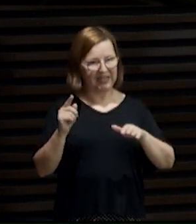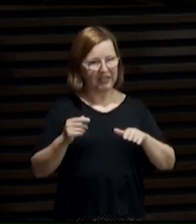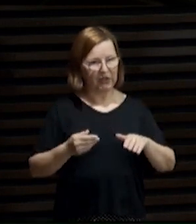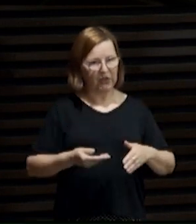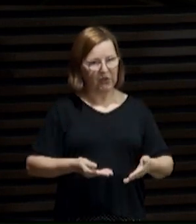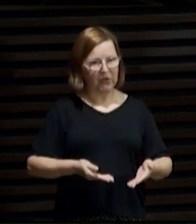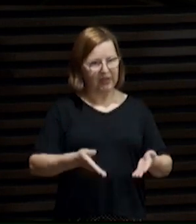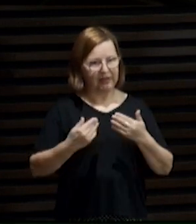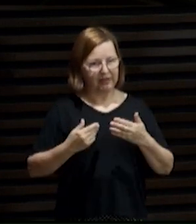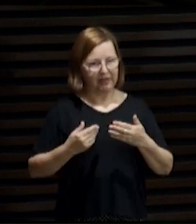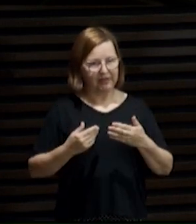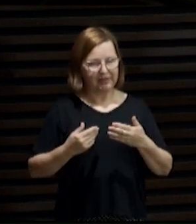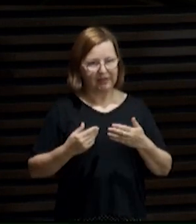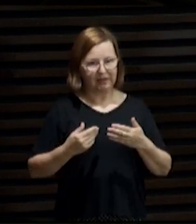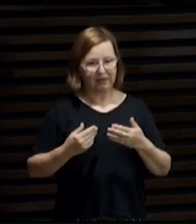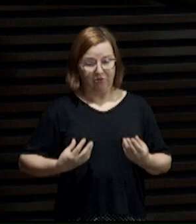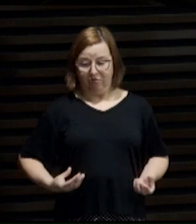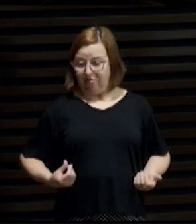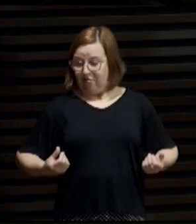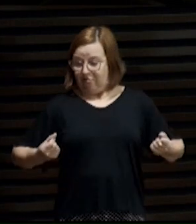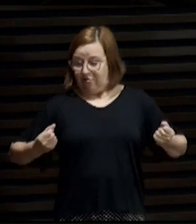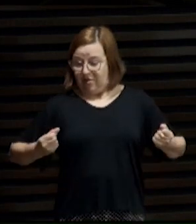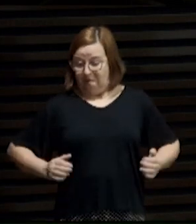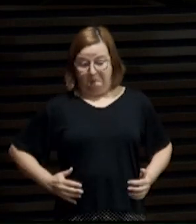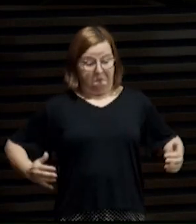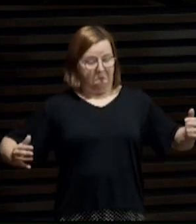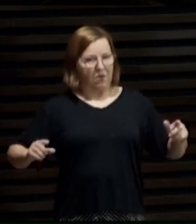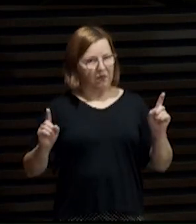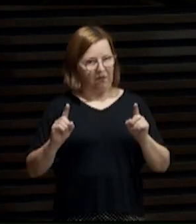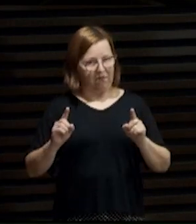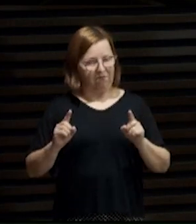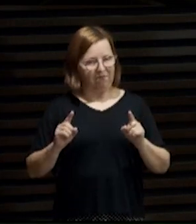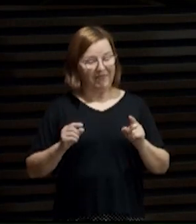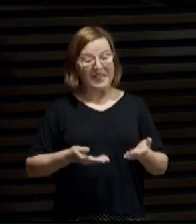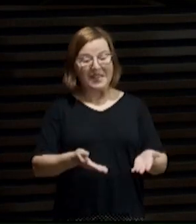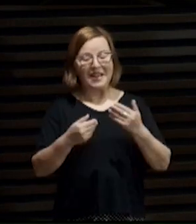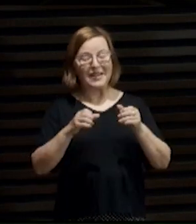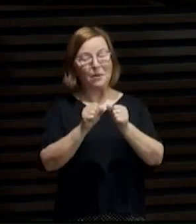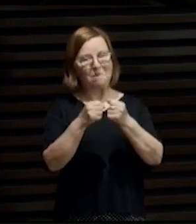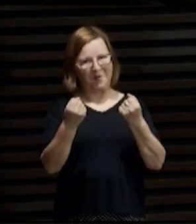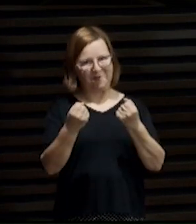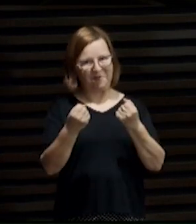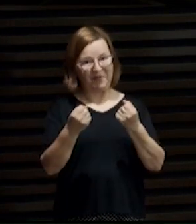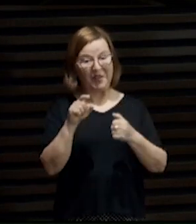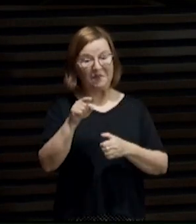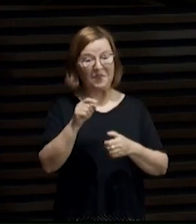um caminhão de dinheiro para casa. Não é isso. É trazer o pão. Feliz serás e tudo te irá